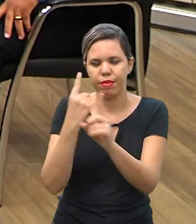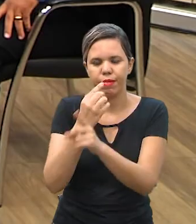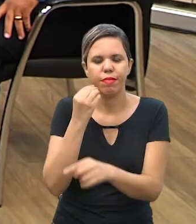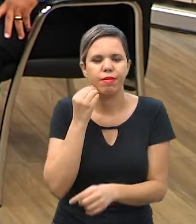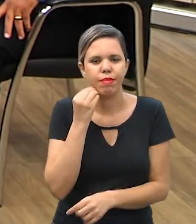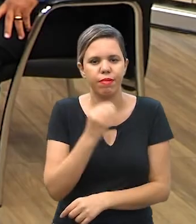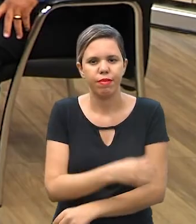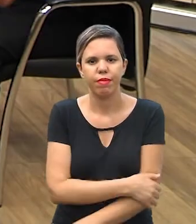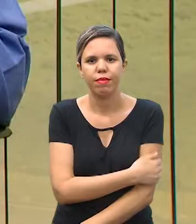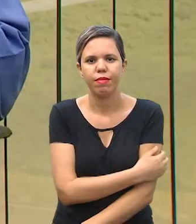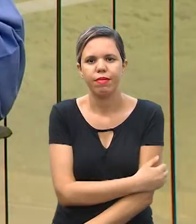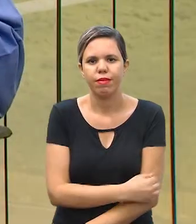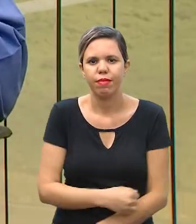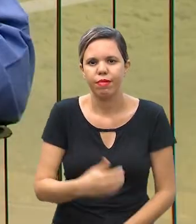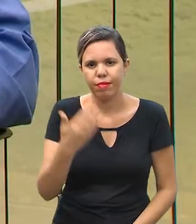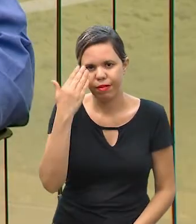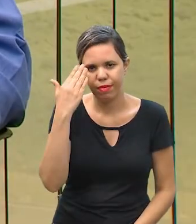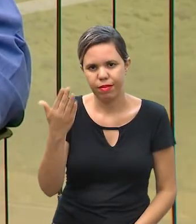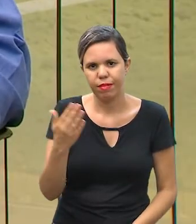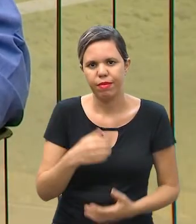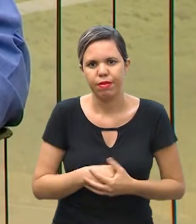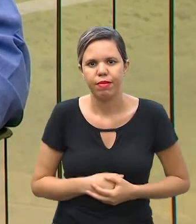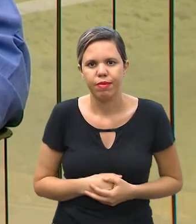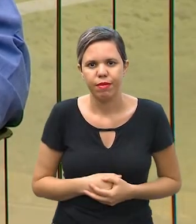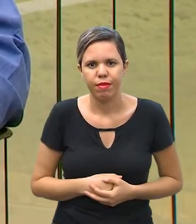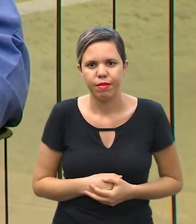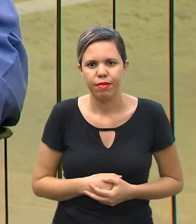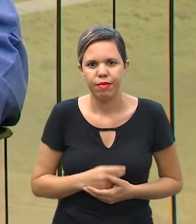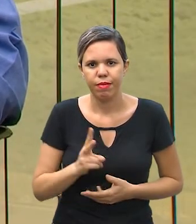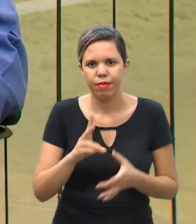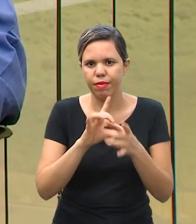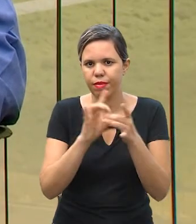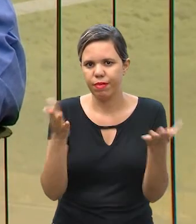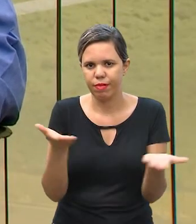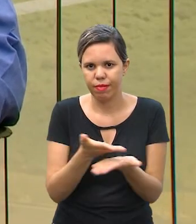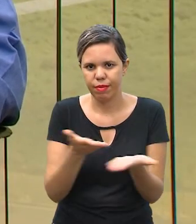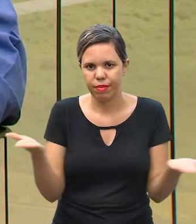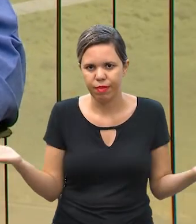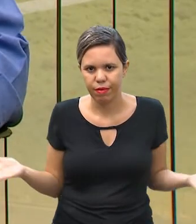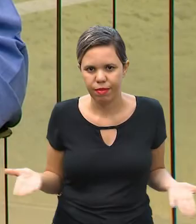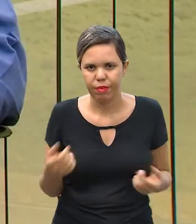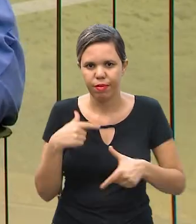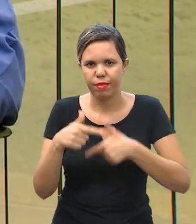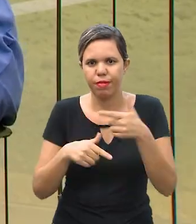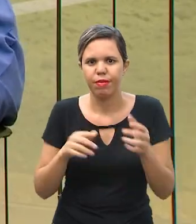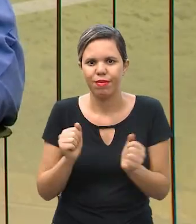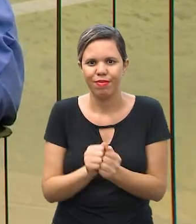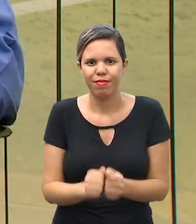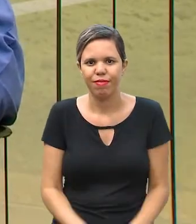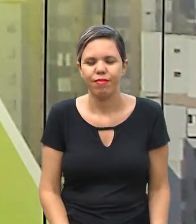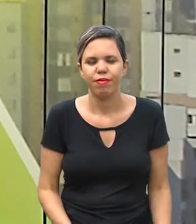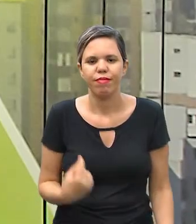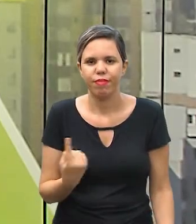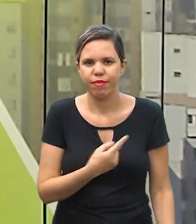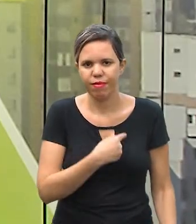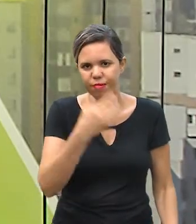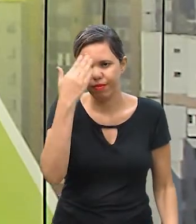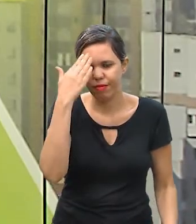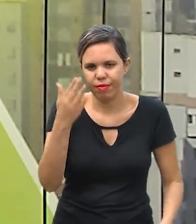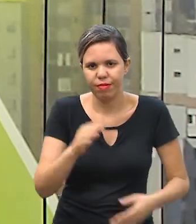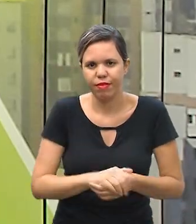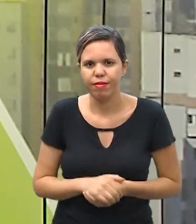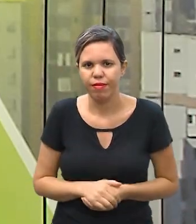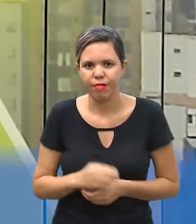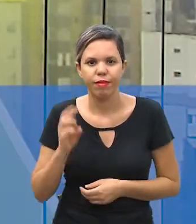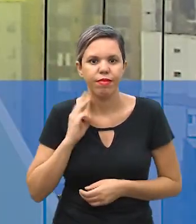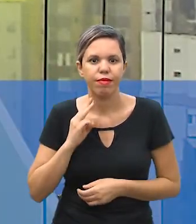uma próxima oportunidade. Até eu que agradeço. Estaremos sempre à disposição de vocês. Vamos trabalhar juntos. Nós aqui agradecemos,